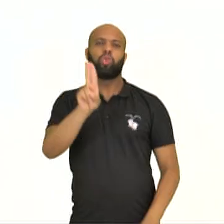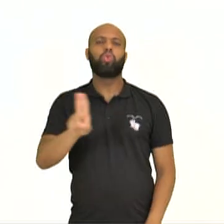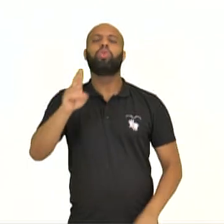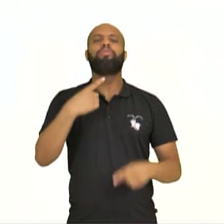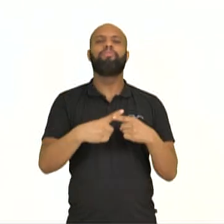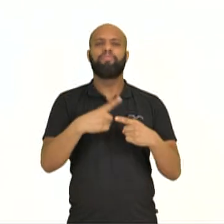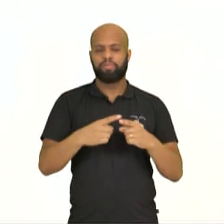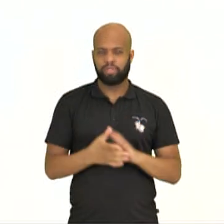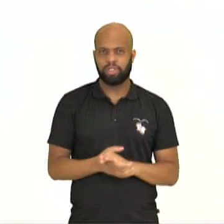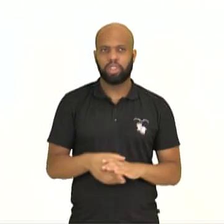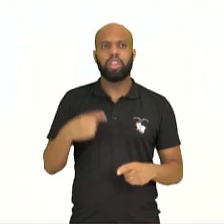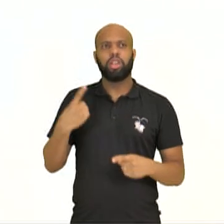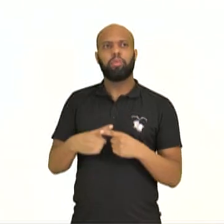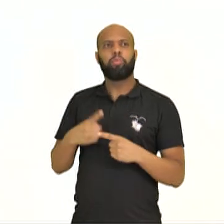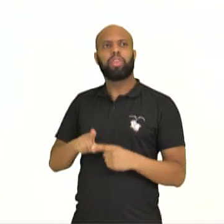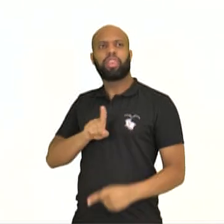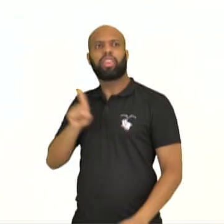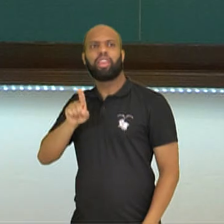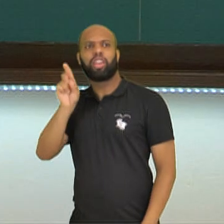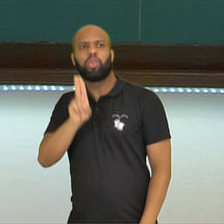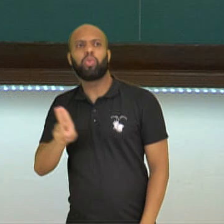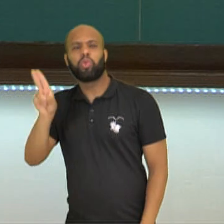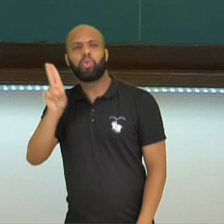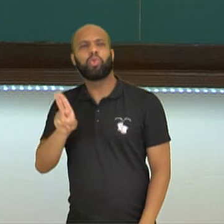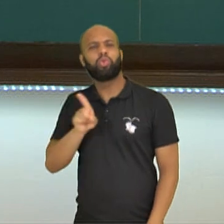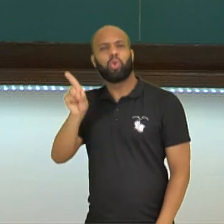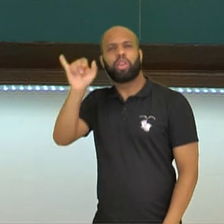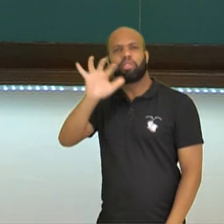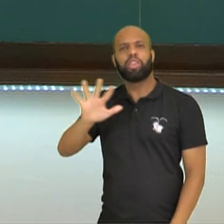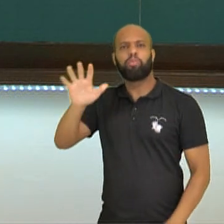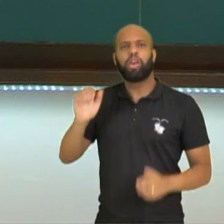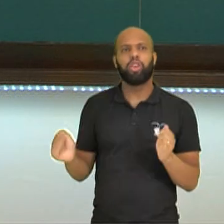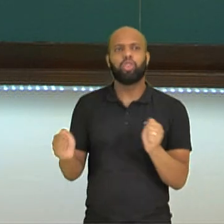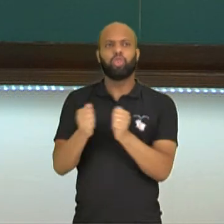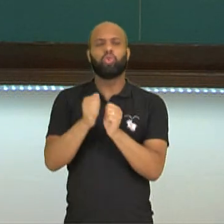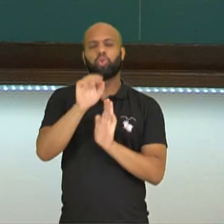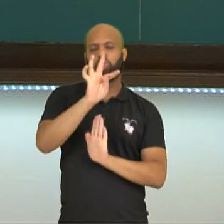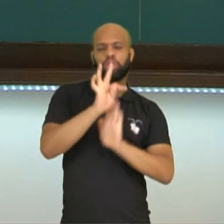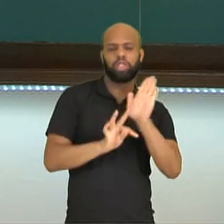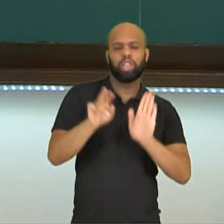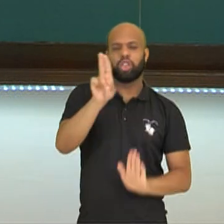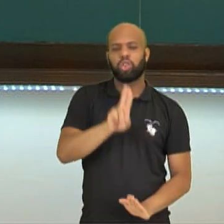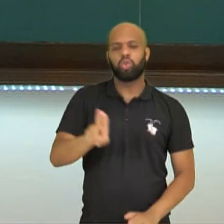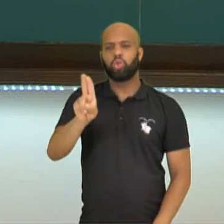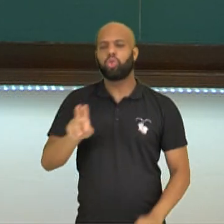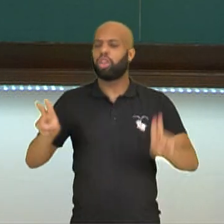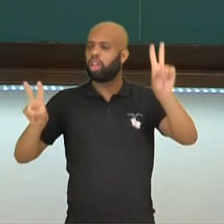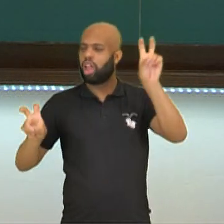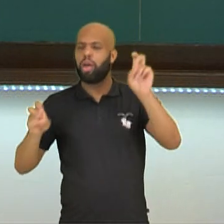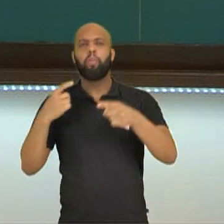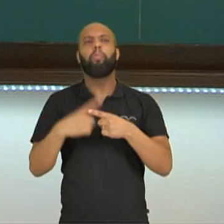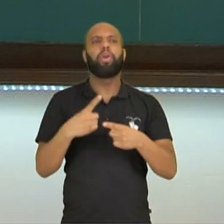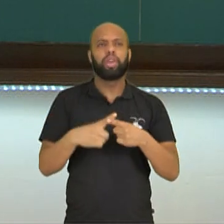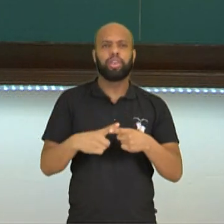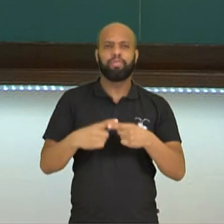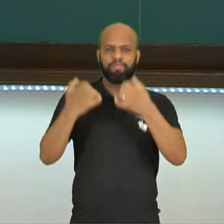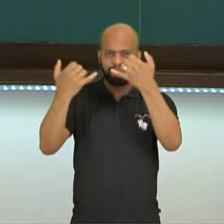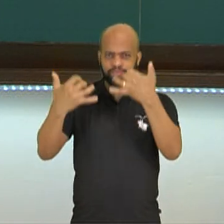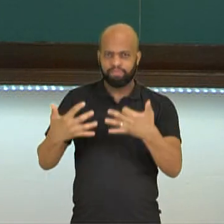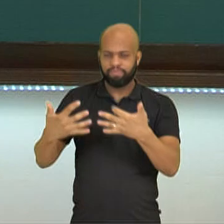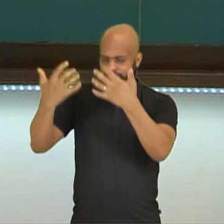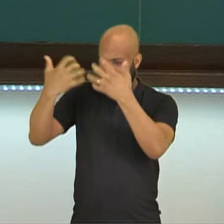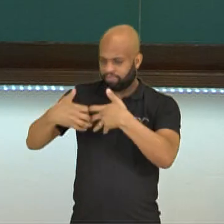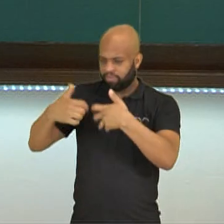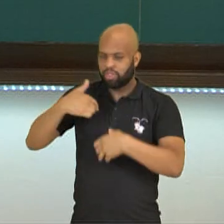Por que será que aqui foi usada nessa imagem, junto com esse texto, essas aspas? Reflita